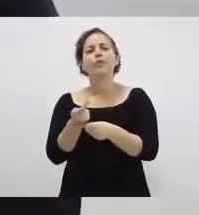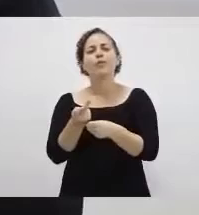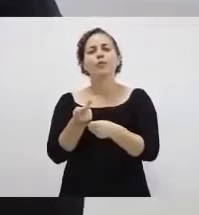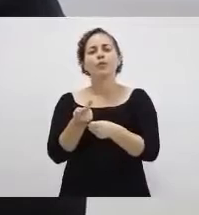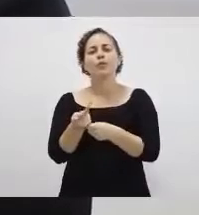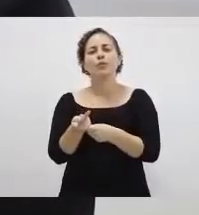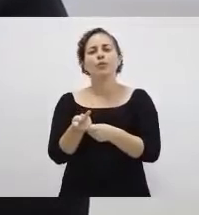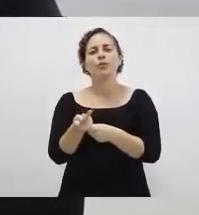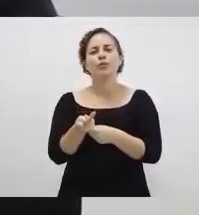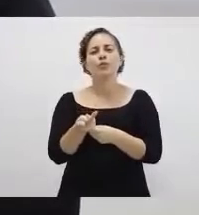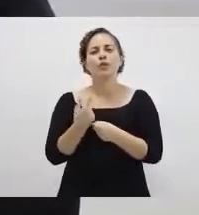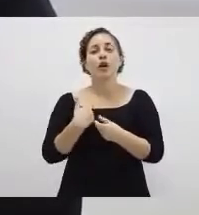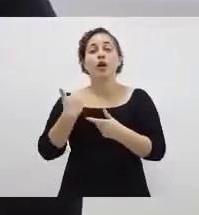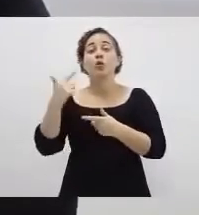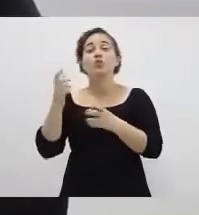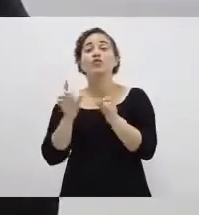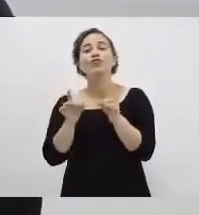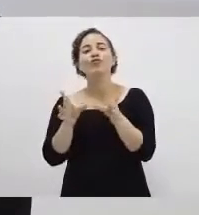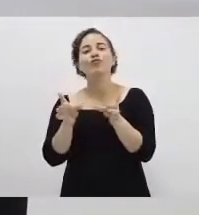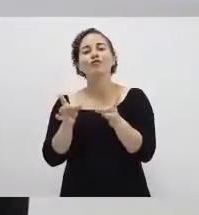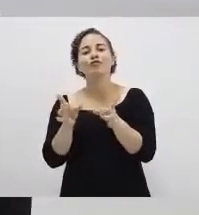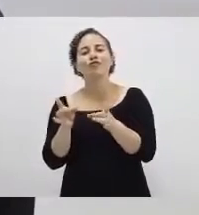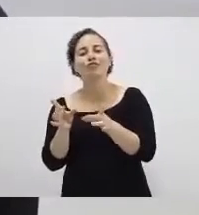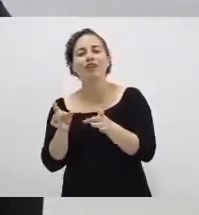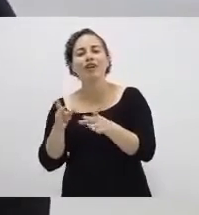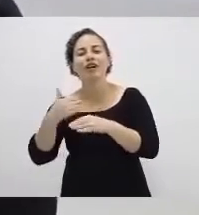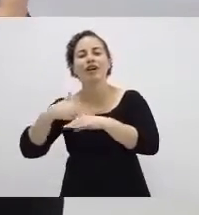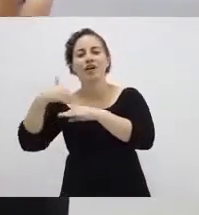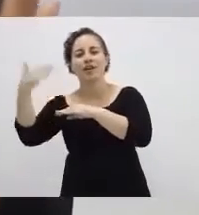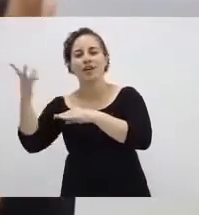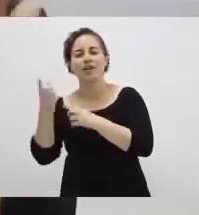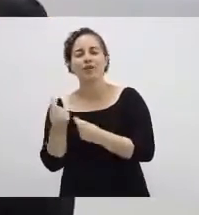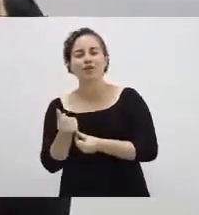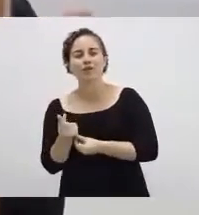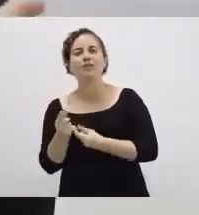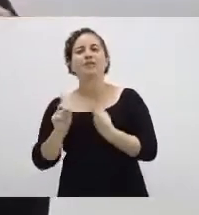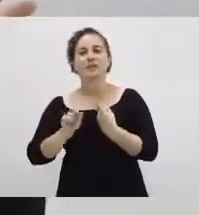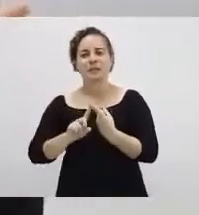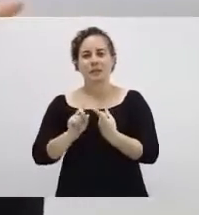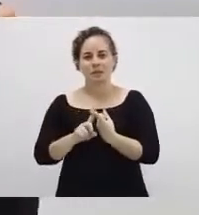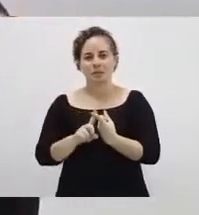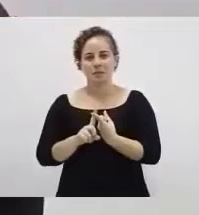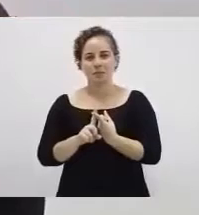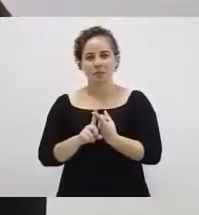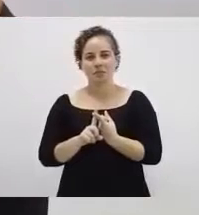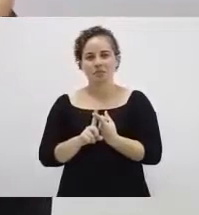com exportação. A união entre